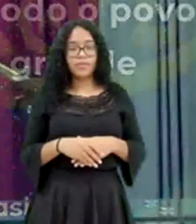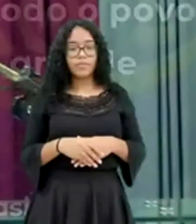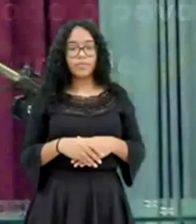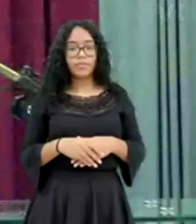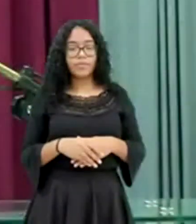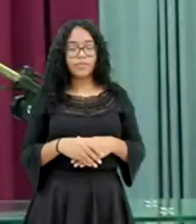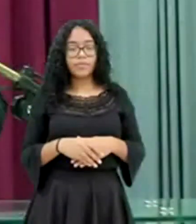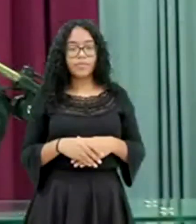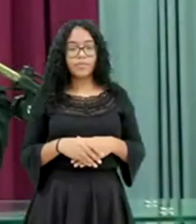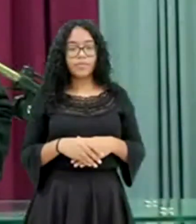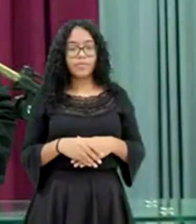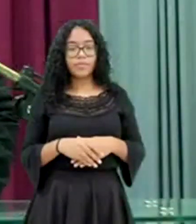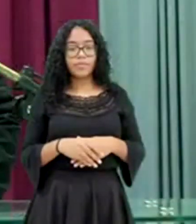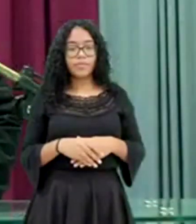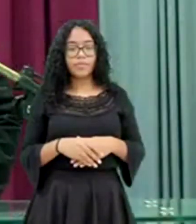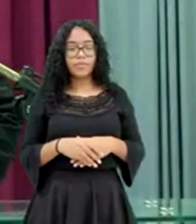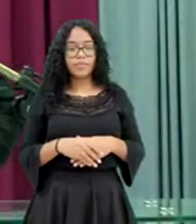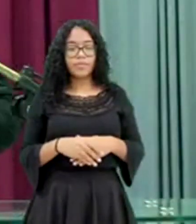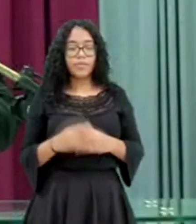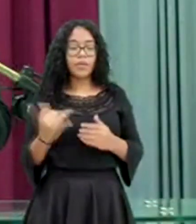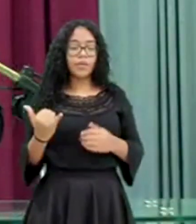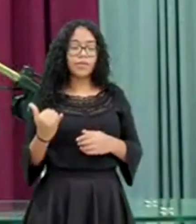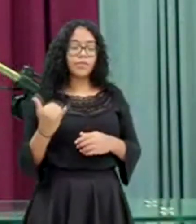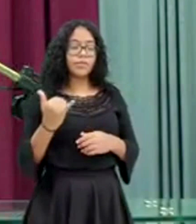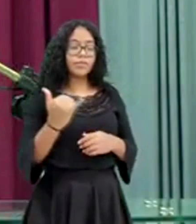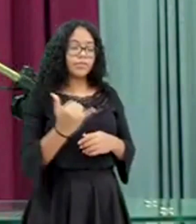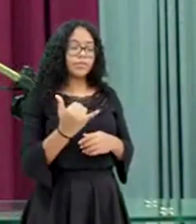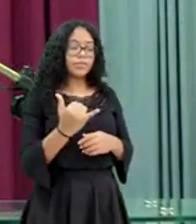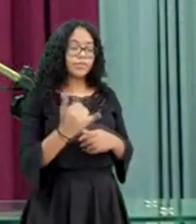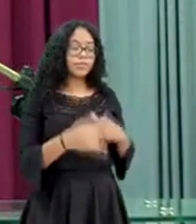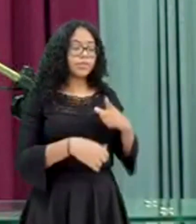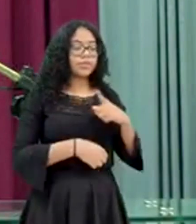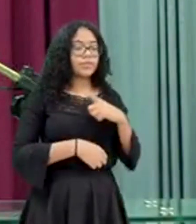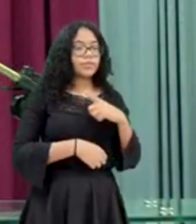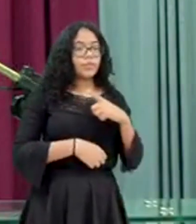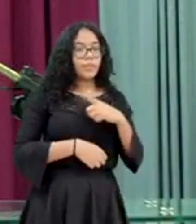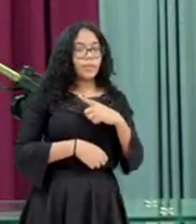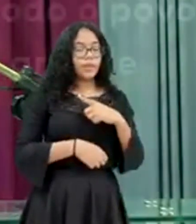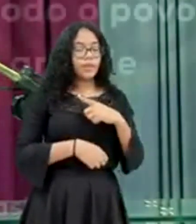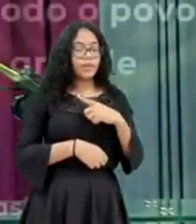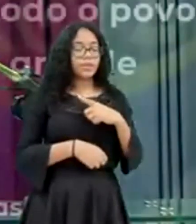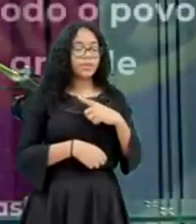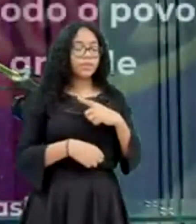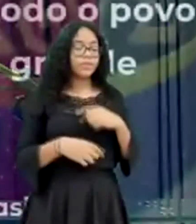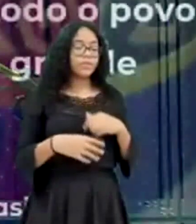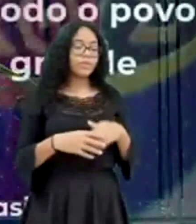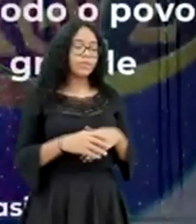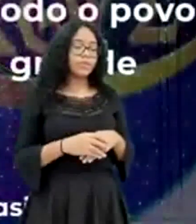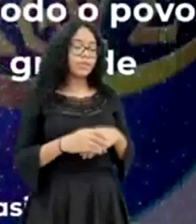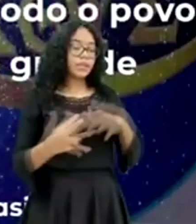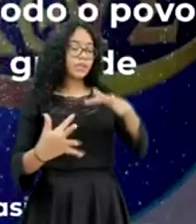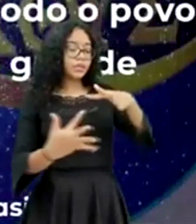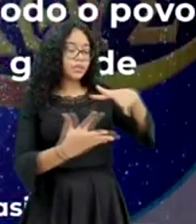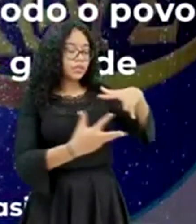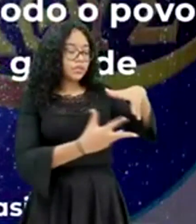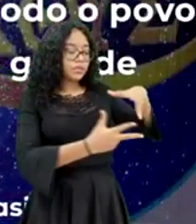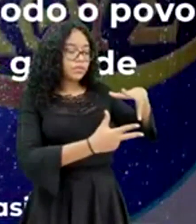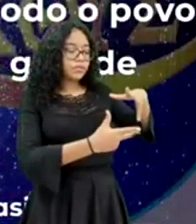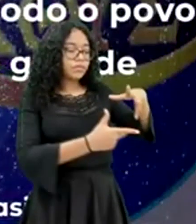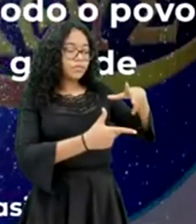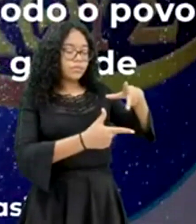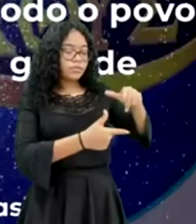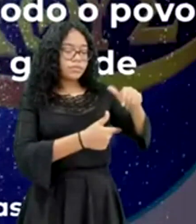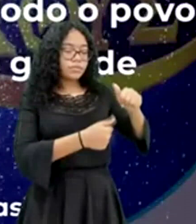Diante dos filhos de Israel, infamaram a terra que haviam espiado, dizendo: A terra pelo meio da